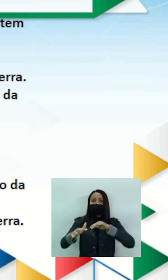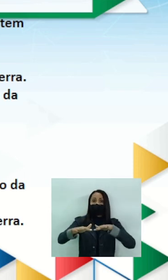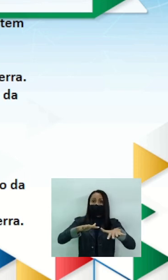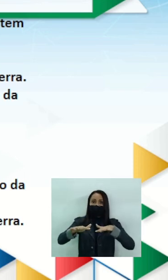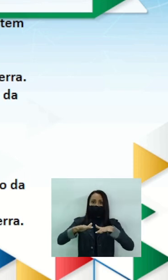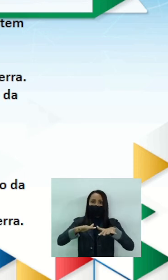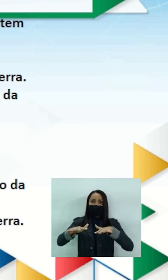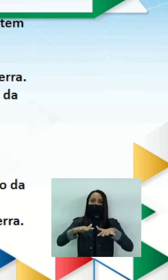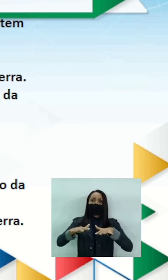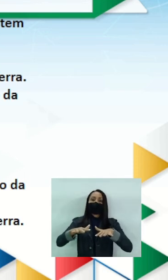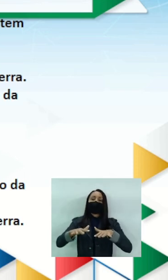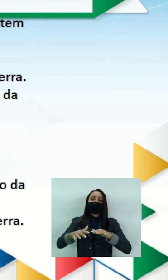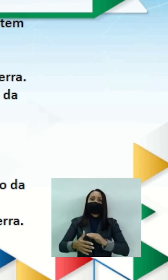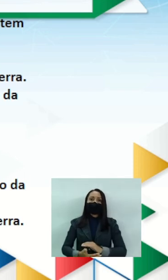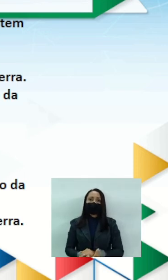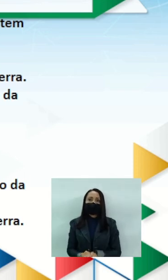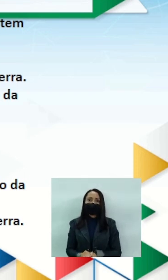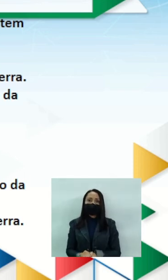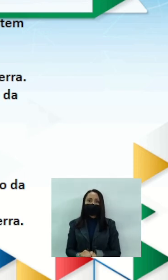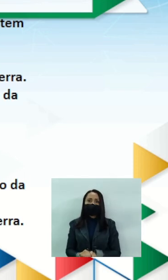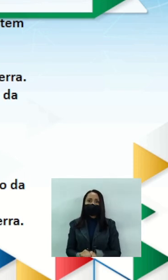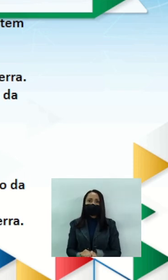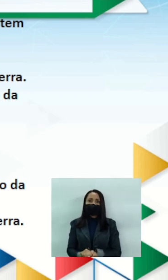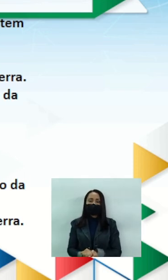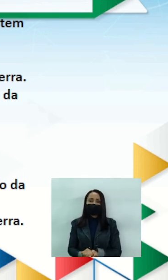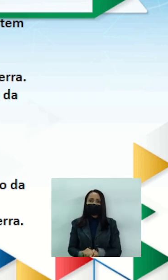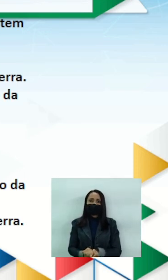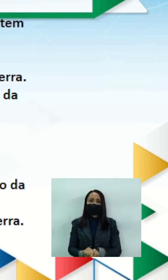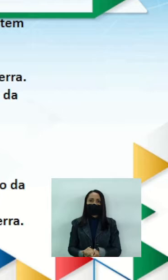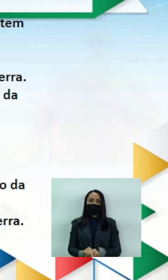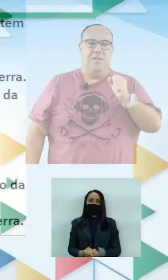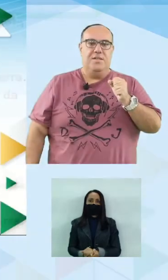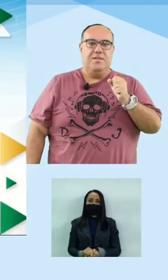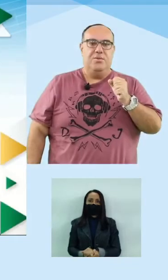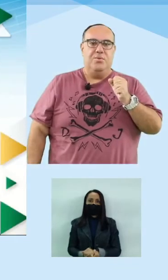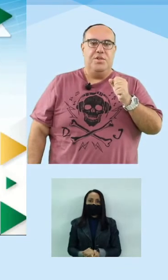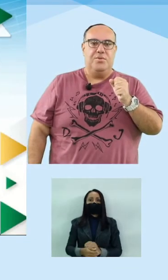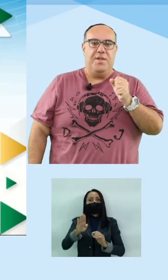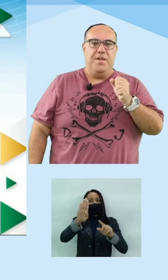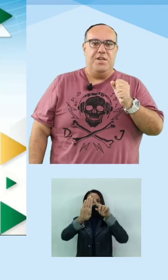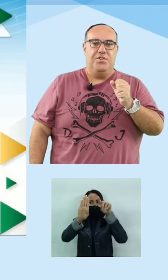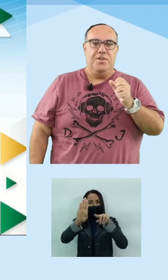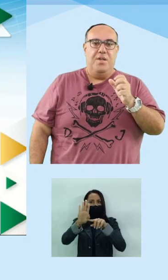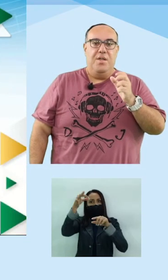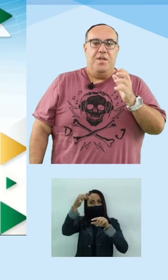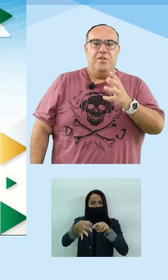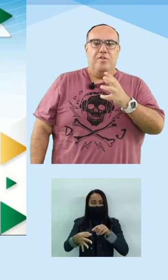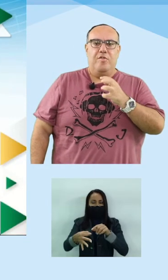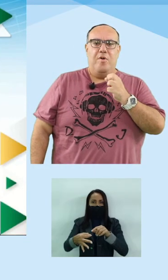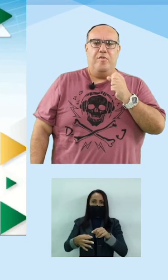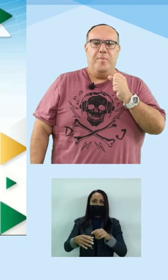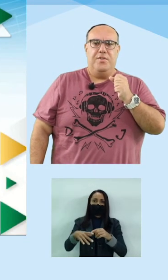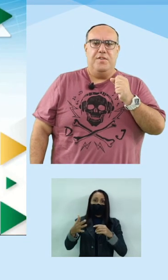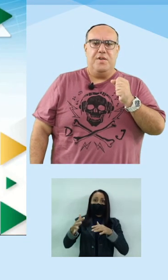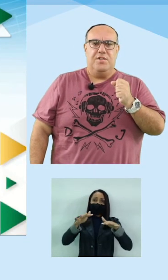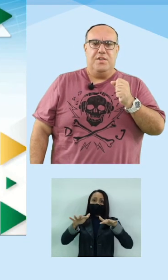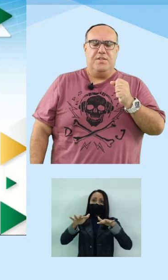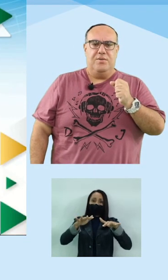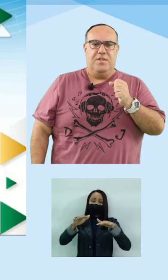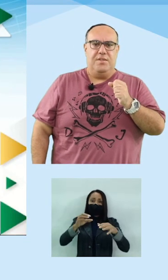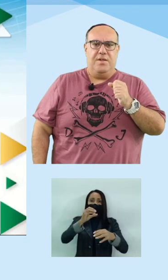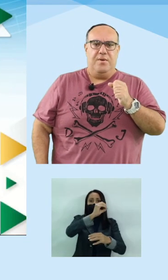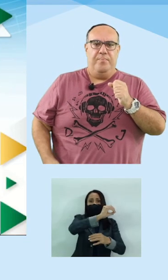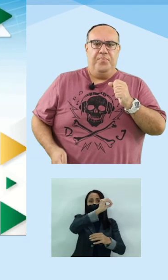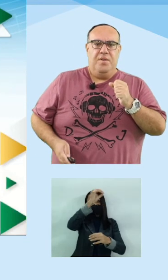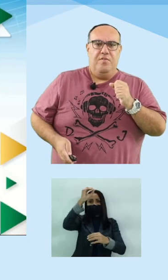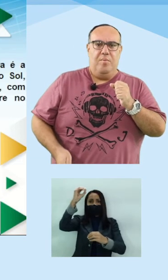mutação da Terra. Qual seria a alternativa? A alternativa letra B, a inclinação do eixo terrestre e no movimento de translação